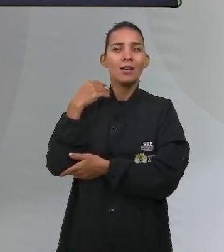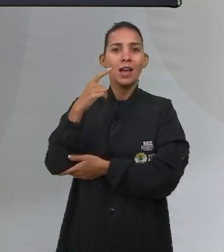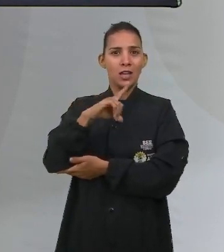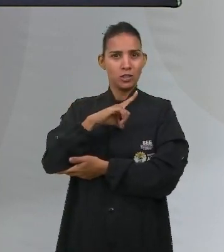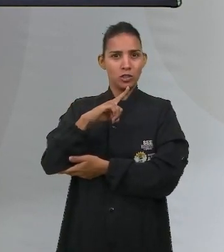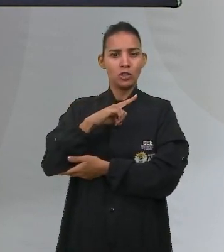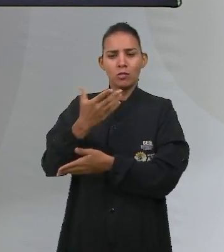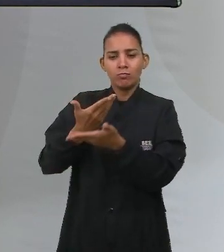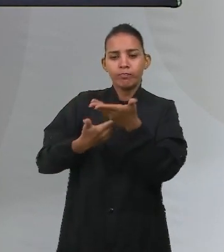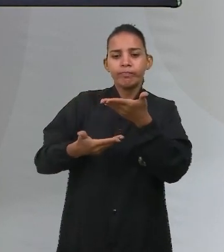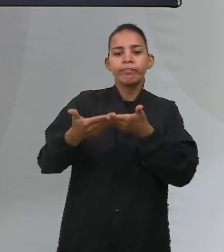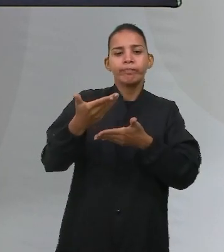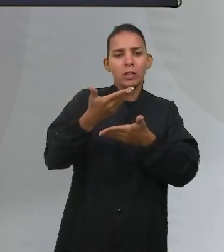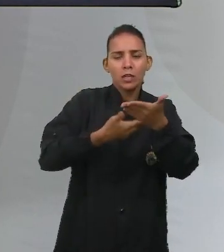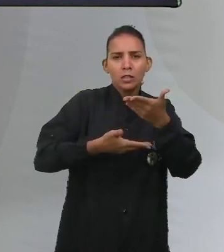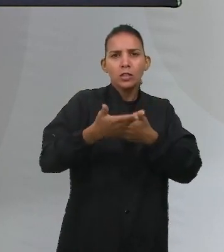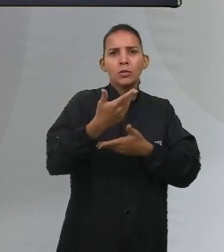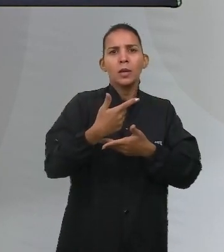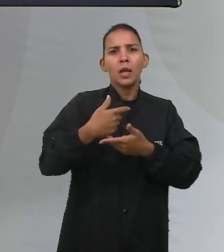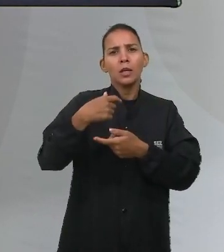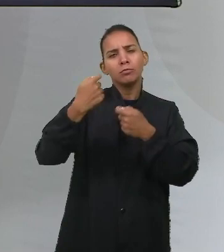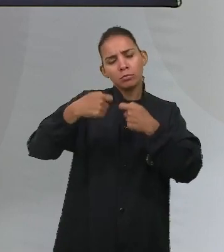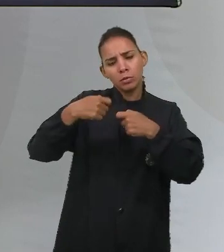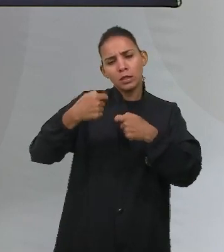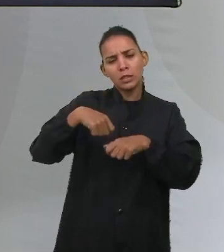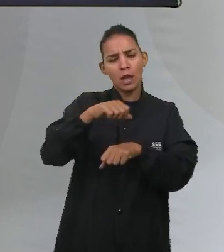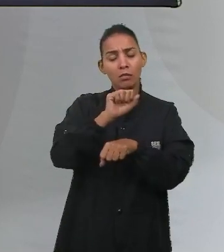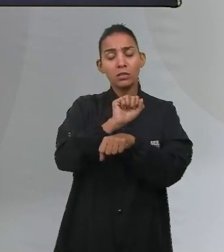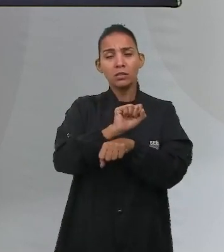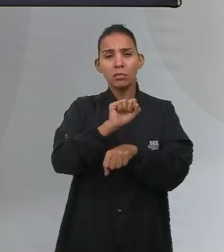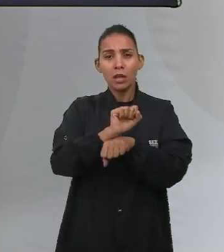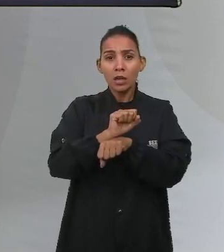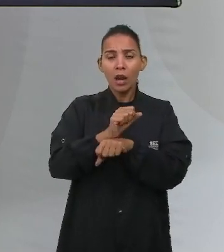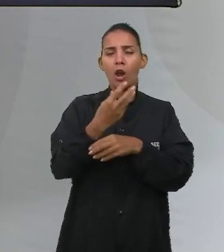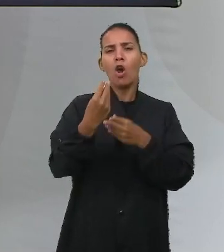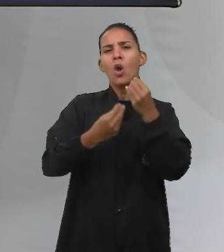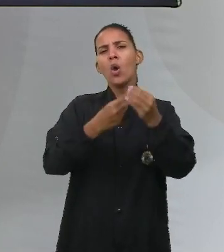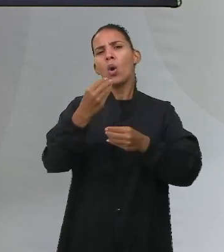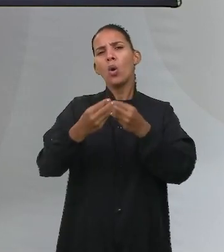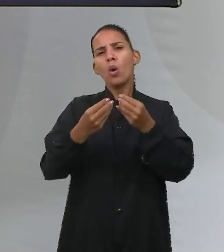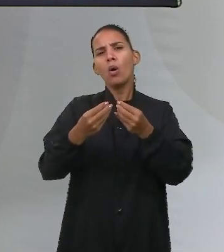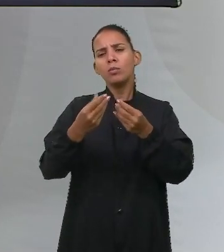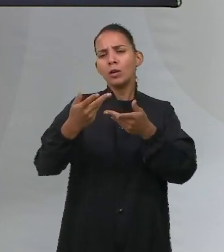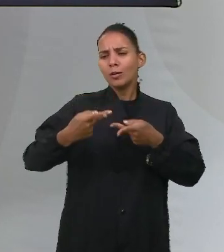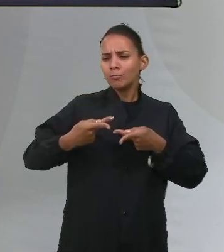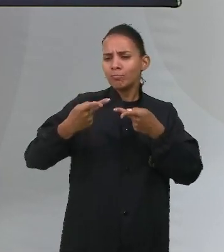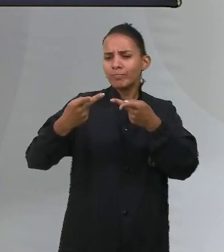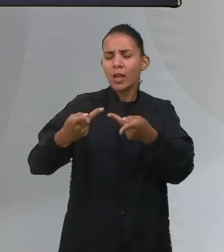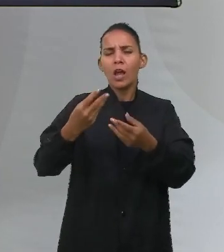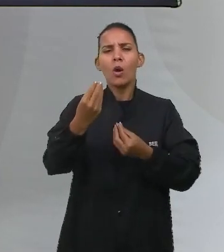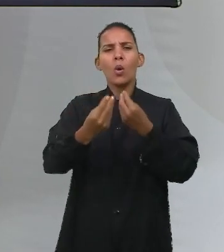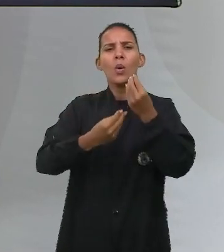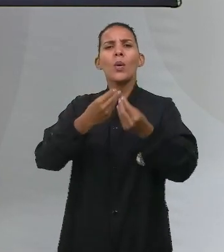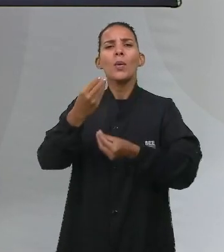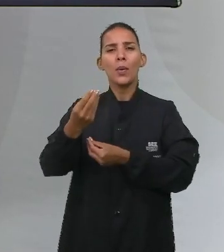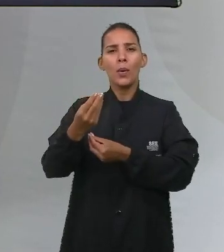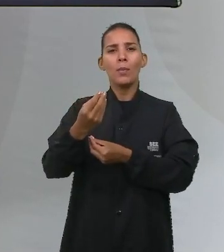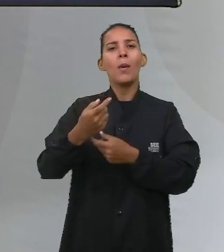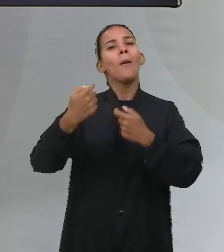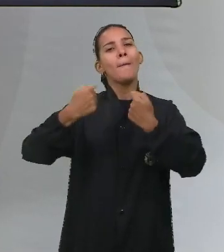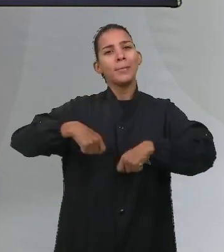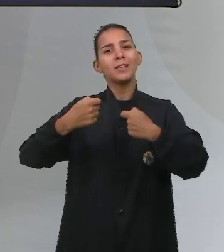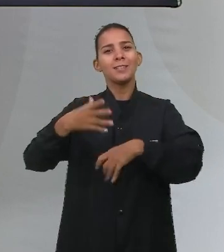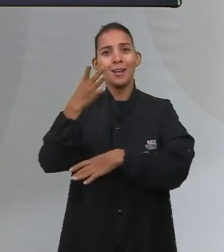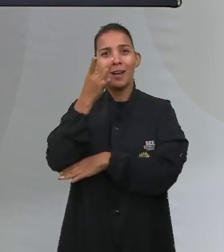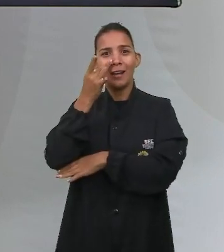tanto quanto convencional. Primeiramente, um tipo de atendimento que exigia que você comparecesse